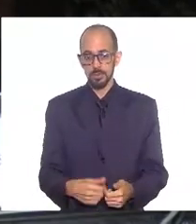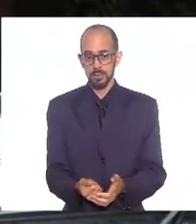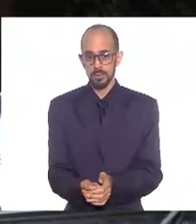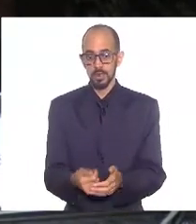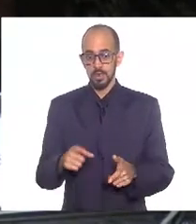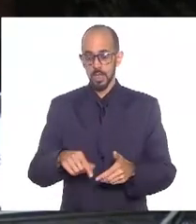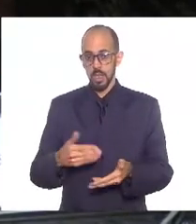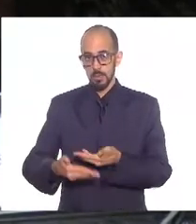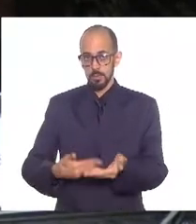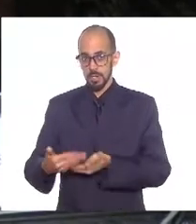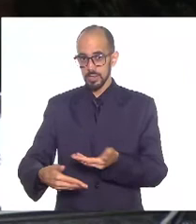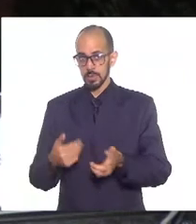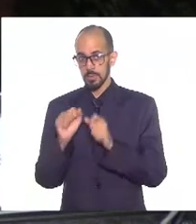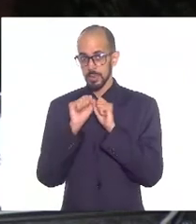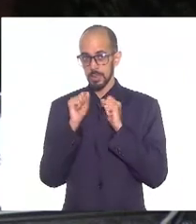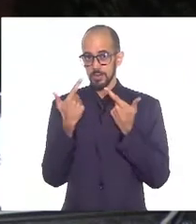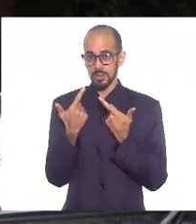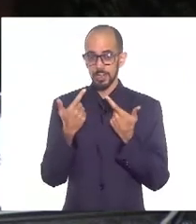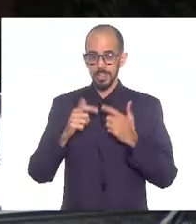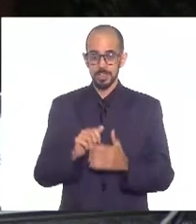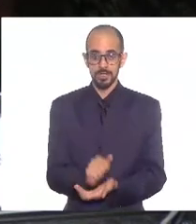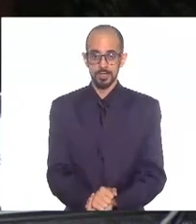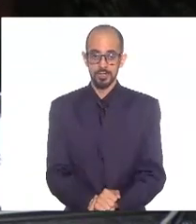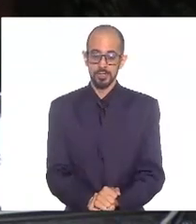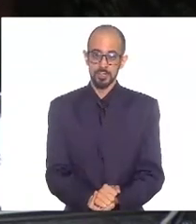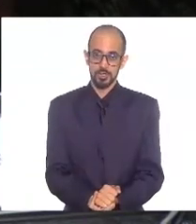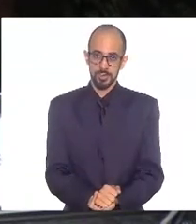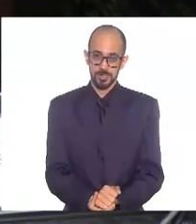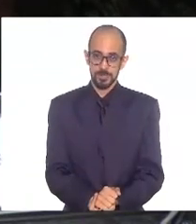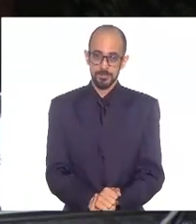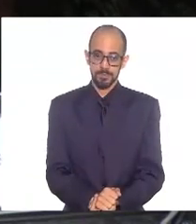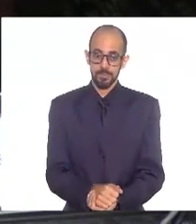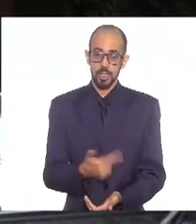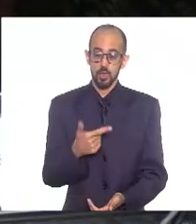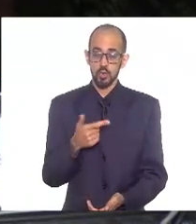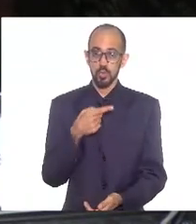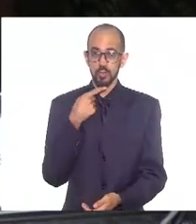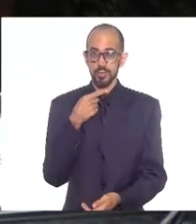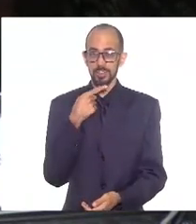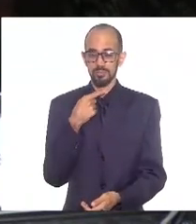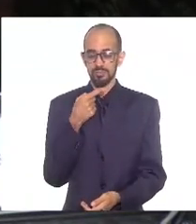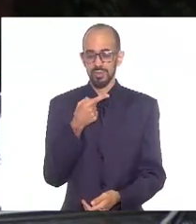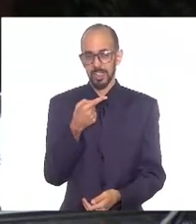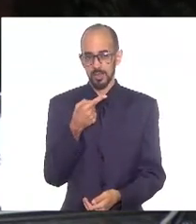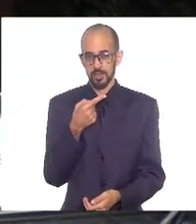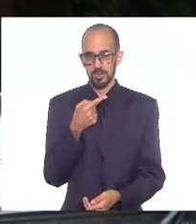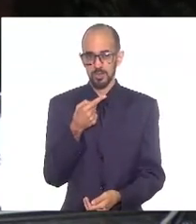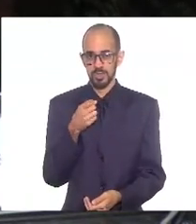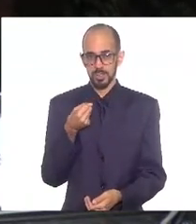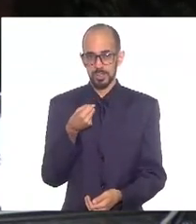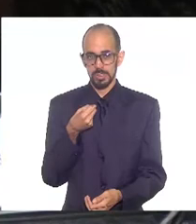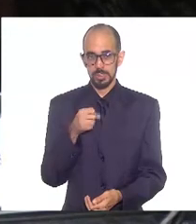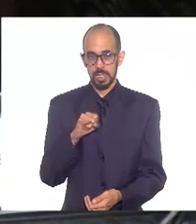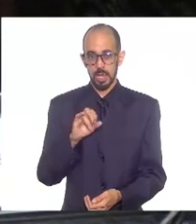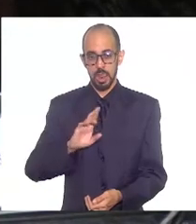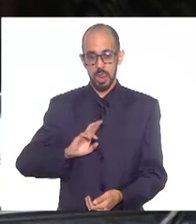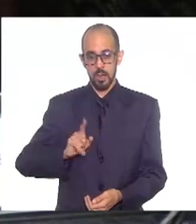Estado com a Assembleia Legislativa. Não tenho dúvida que, se não fosse, deputado Max, a Assembleia